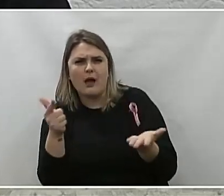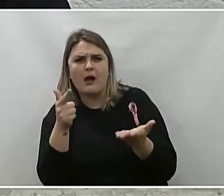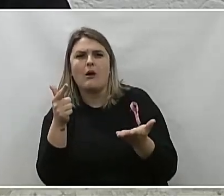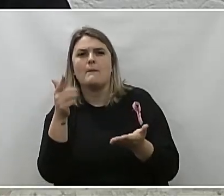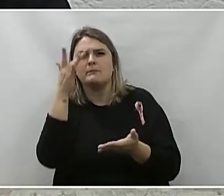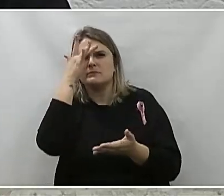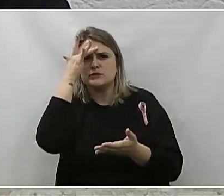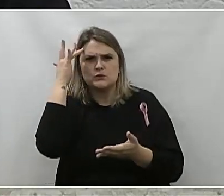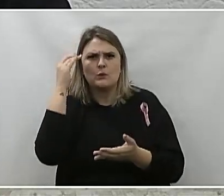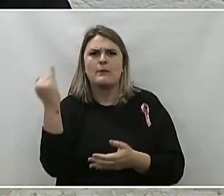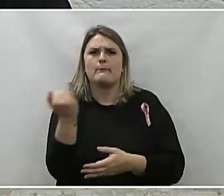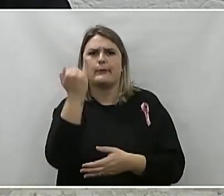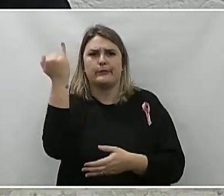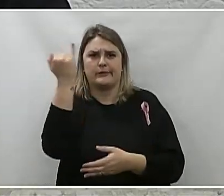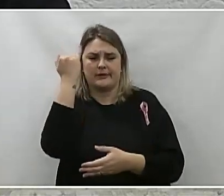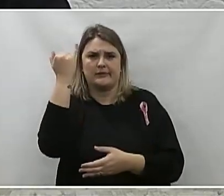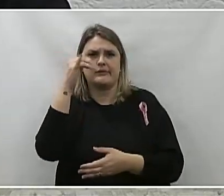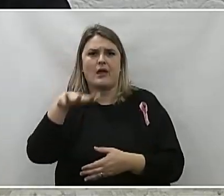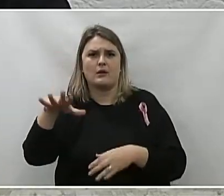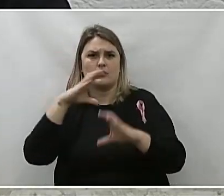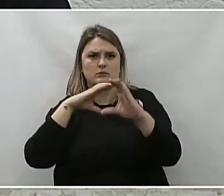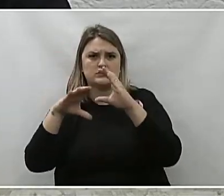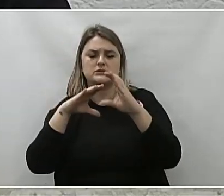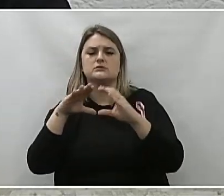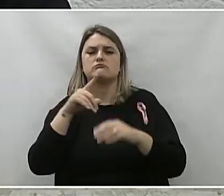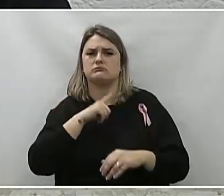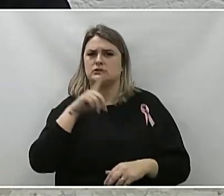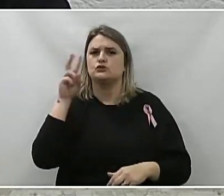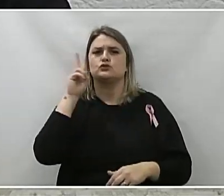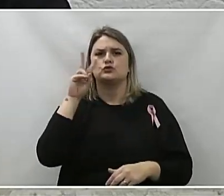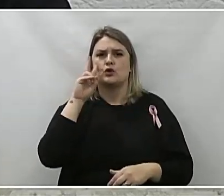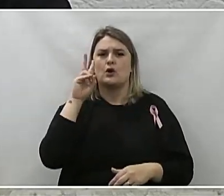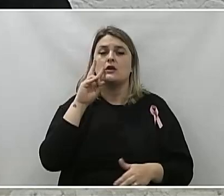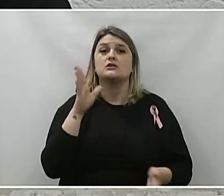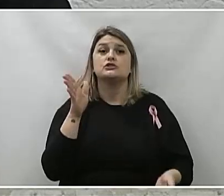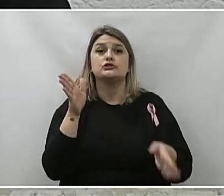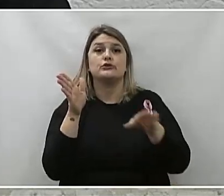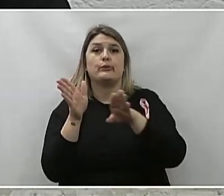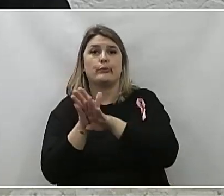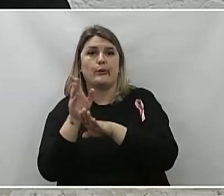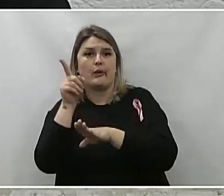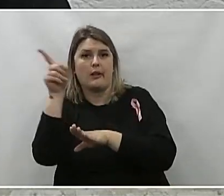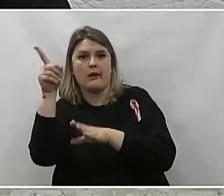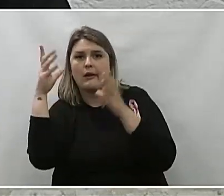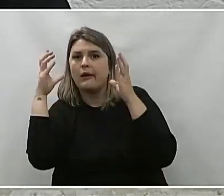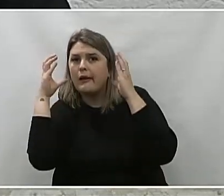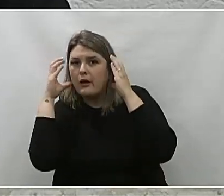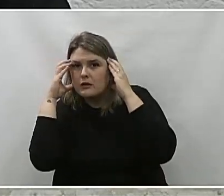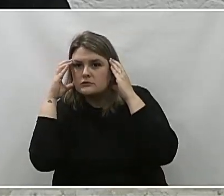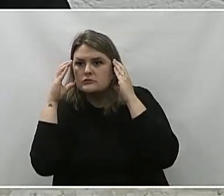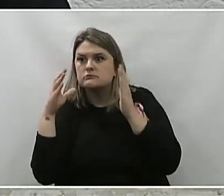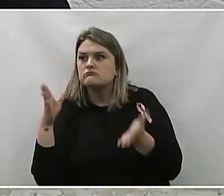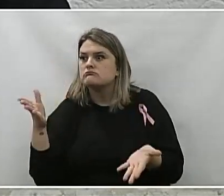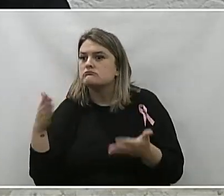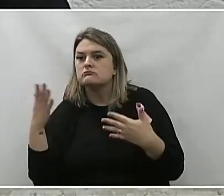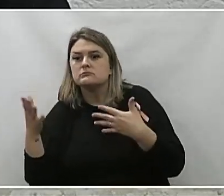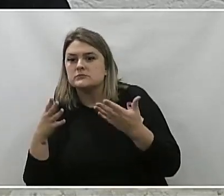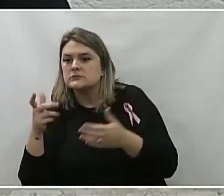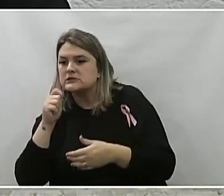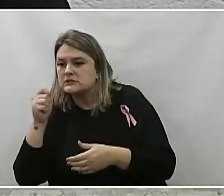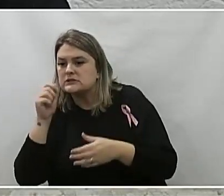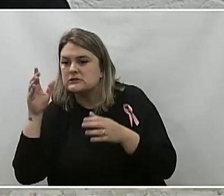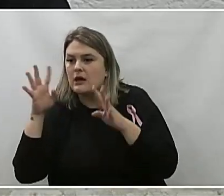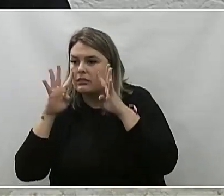grandes nomes da comunicação lá fizeram história Este chegavam nos acontecimentos muitas vezes antes do Socorro